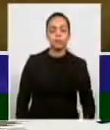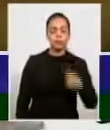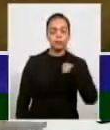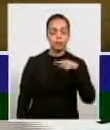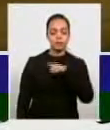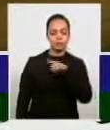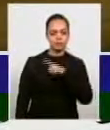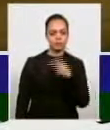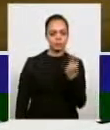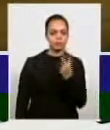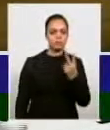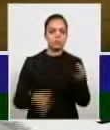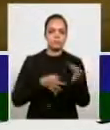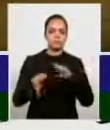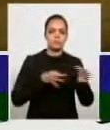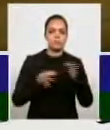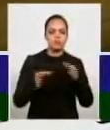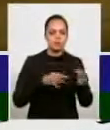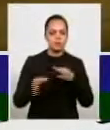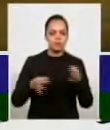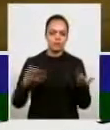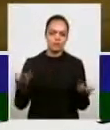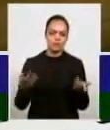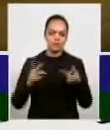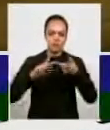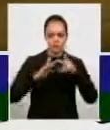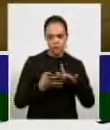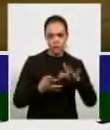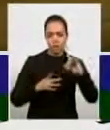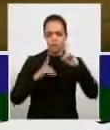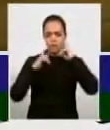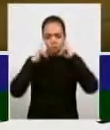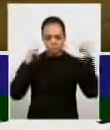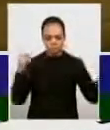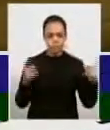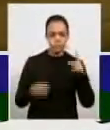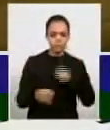tenho 2 projetos relacionados à poluição